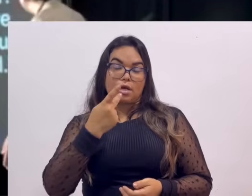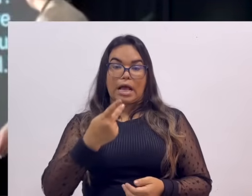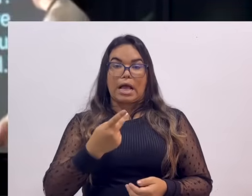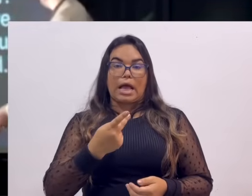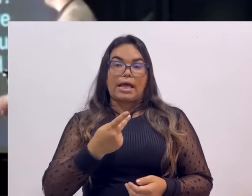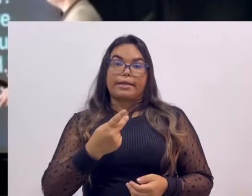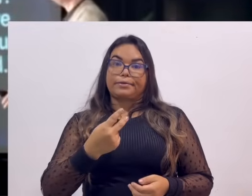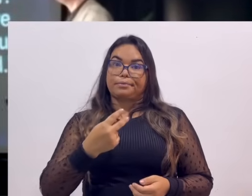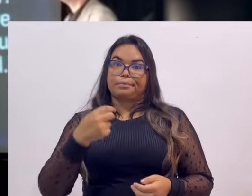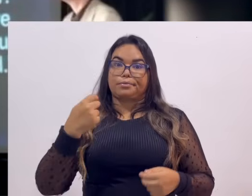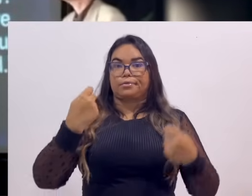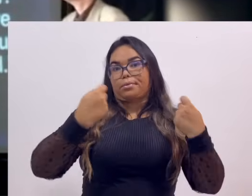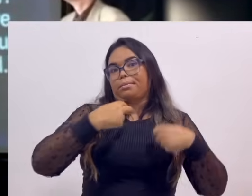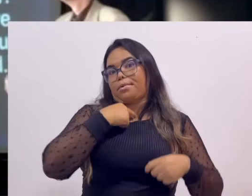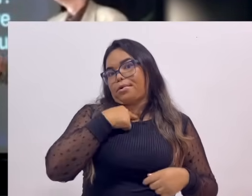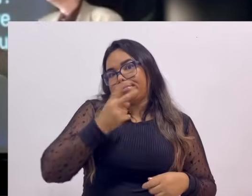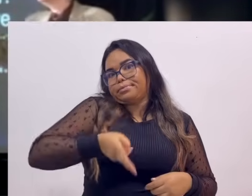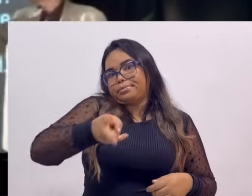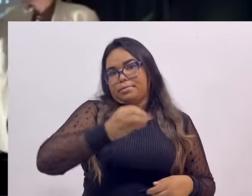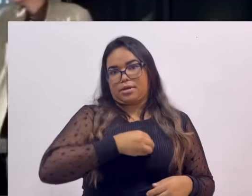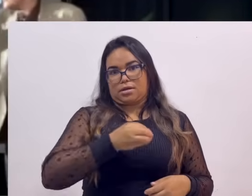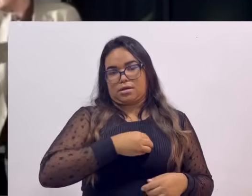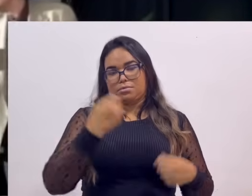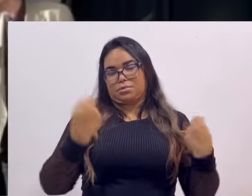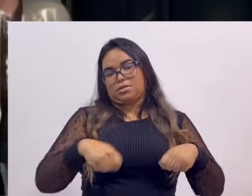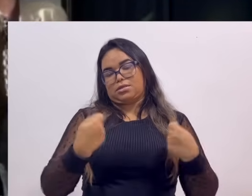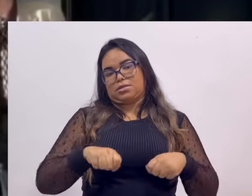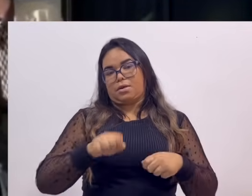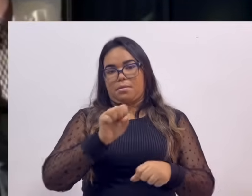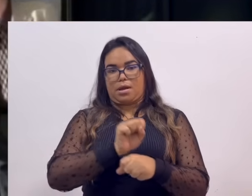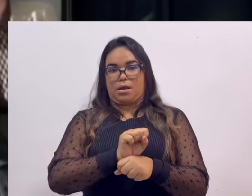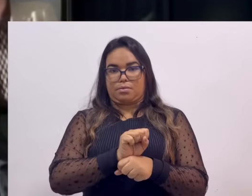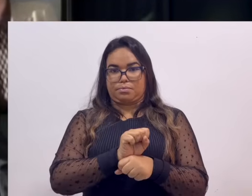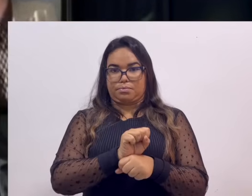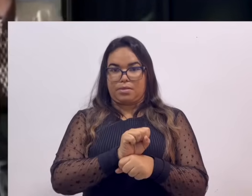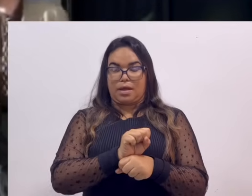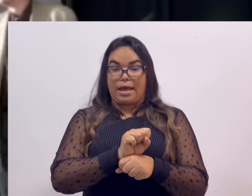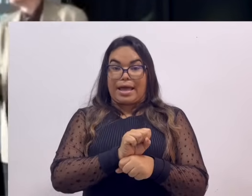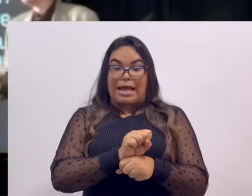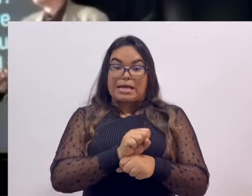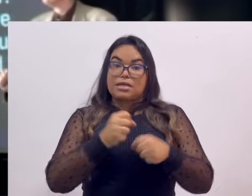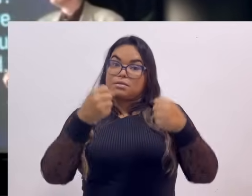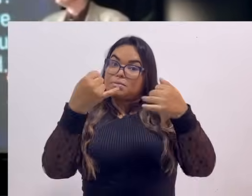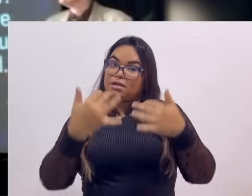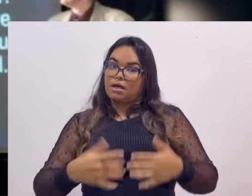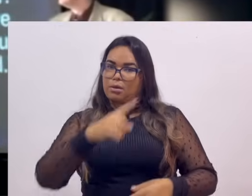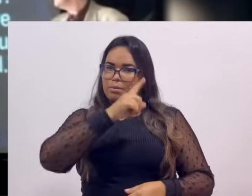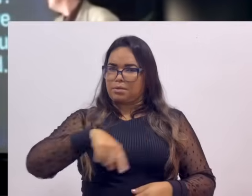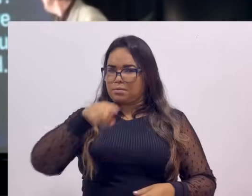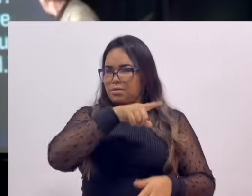Em outras palavras, o que ele está dizendo aqui é que a graça me salva